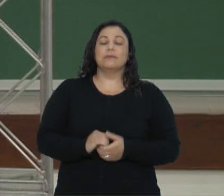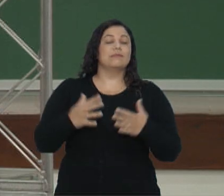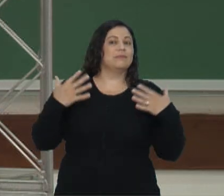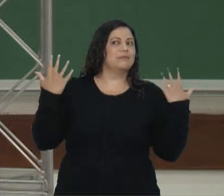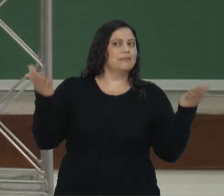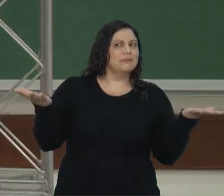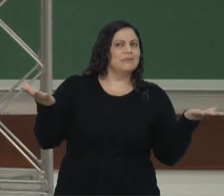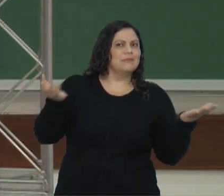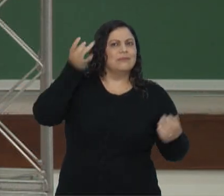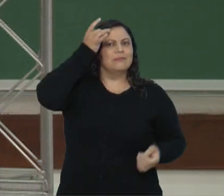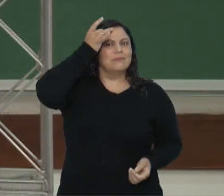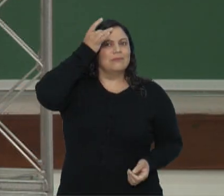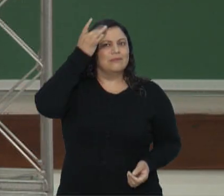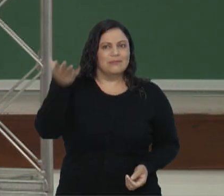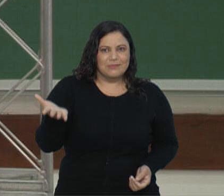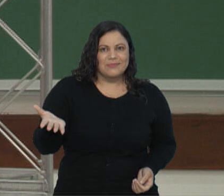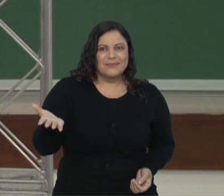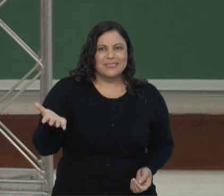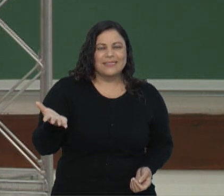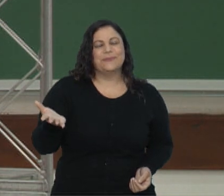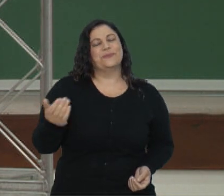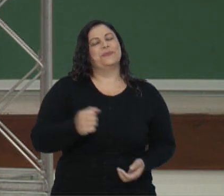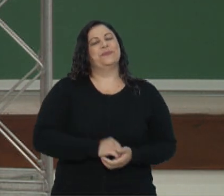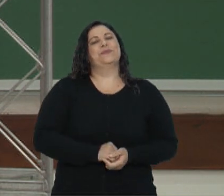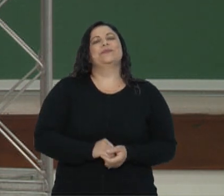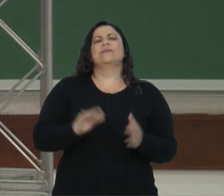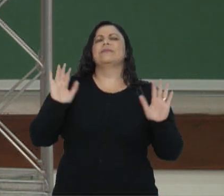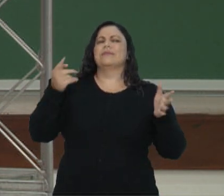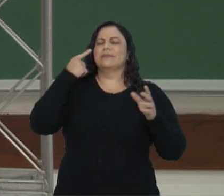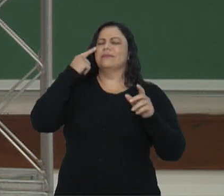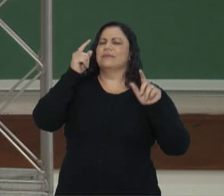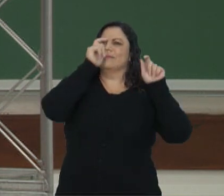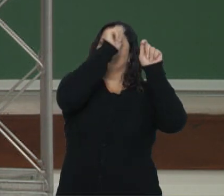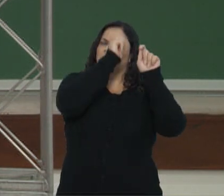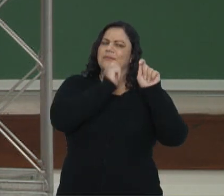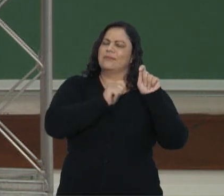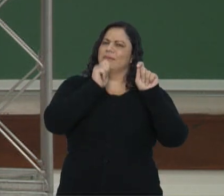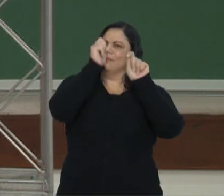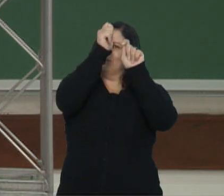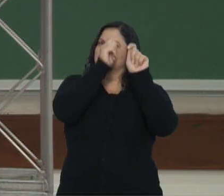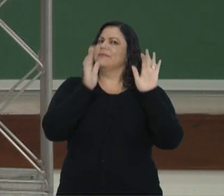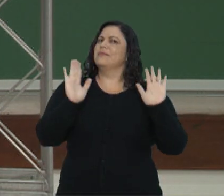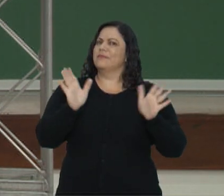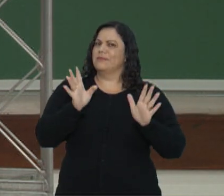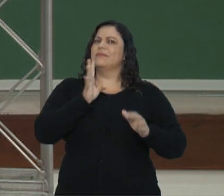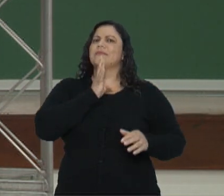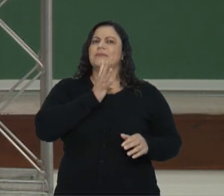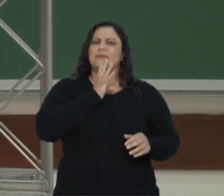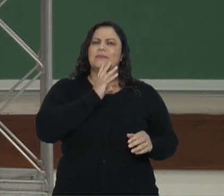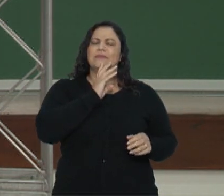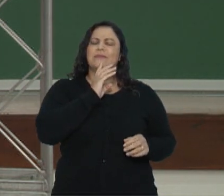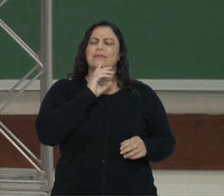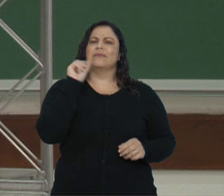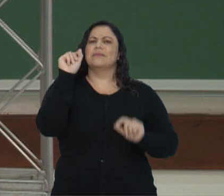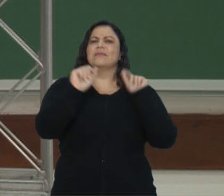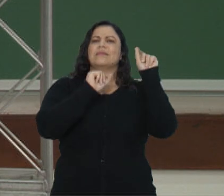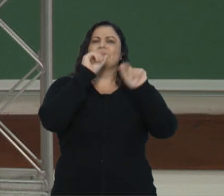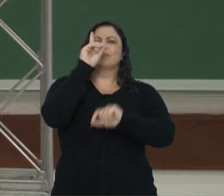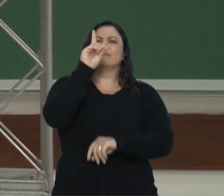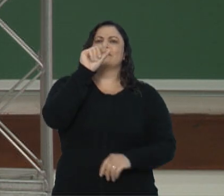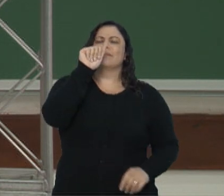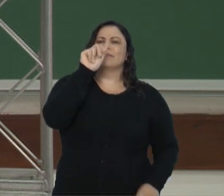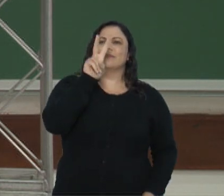E aí? Fácil essa? Facílimo. Nós já vimos essa escultura aqui, né? Esse aqui é o Davi,